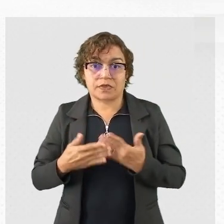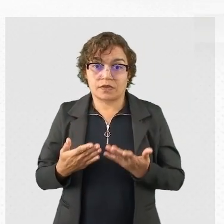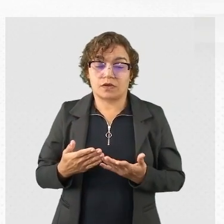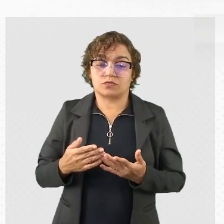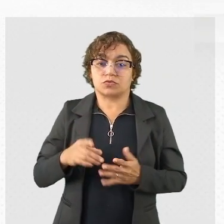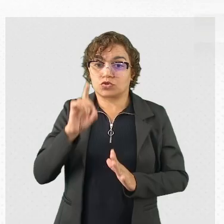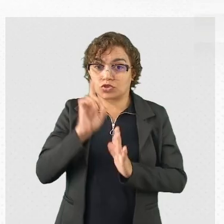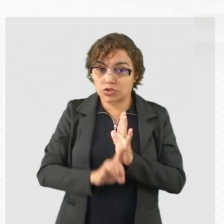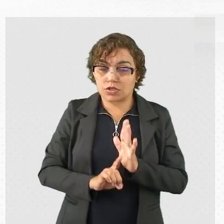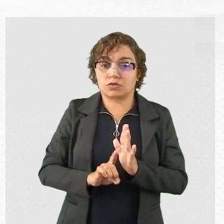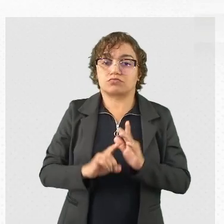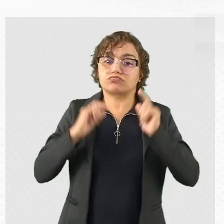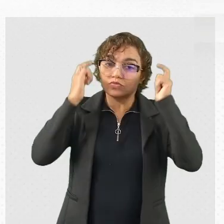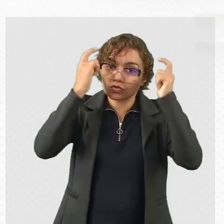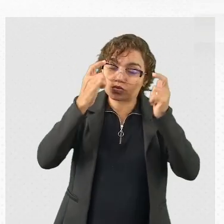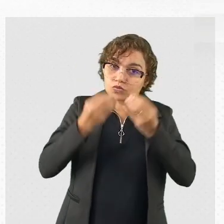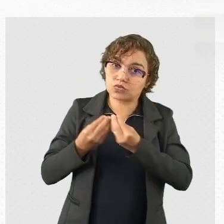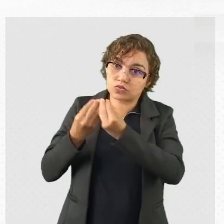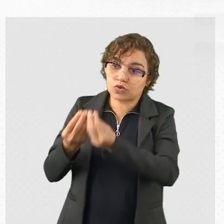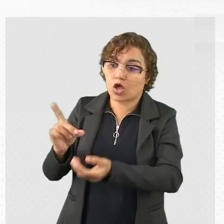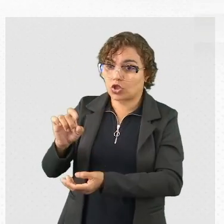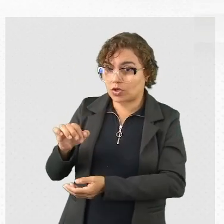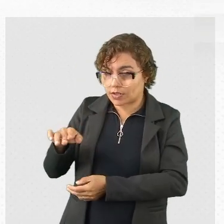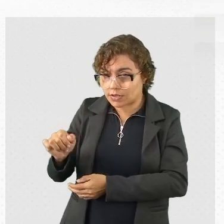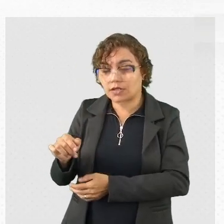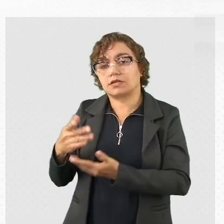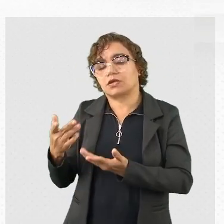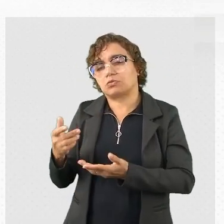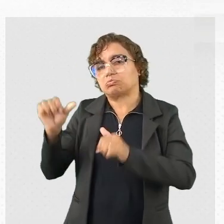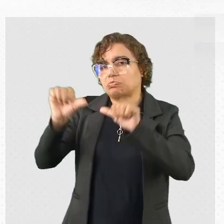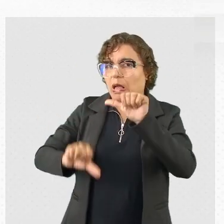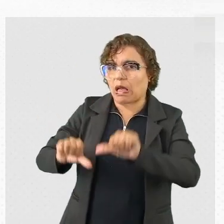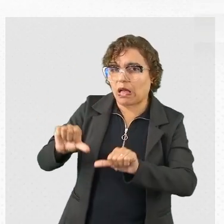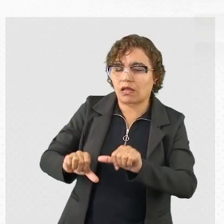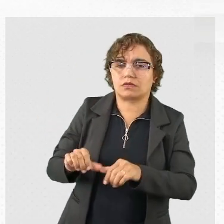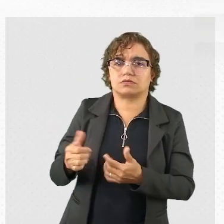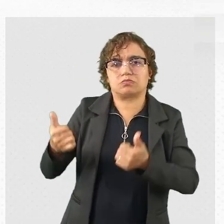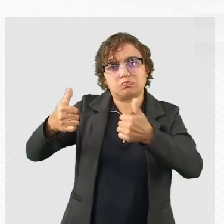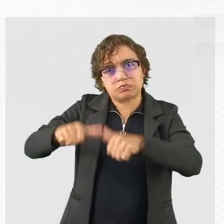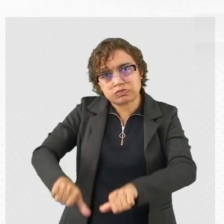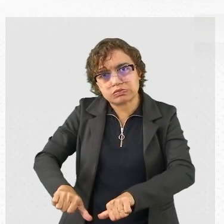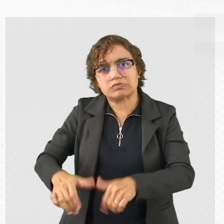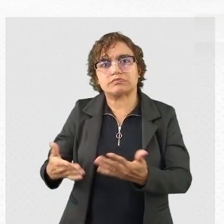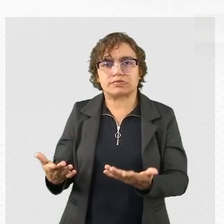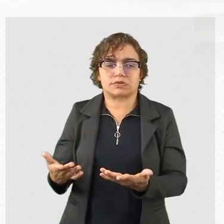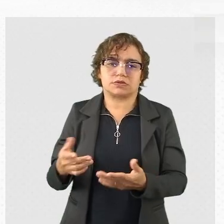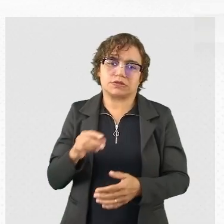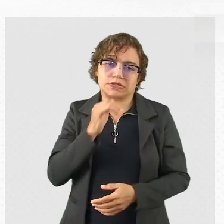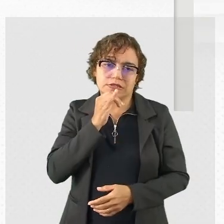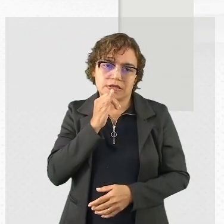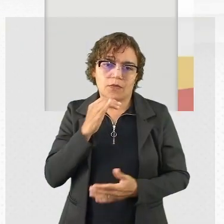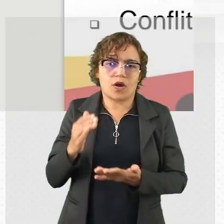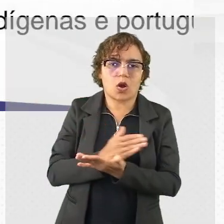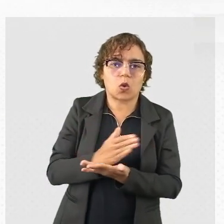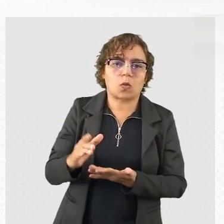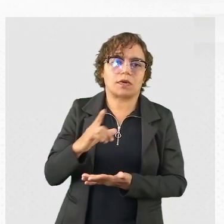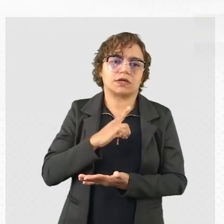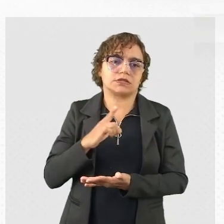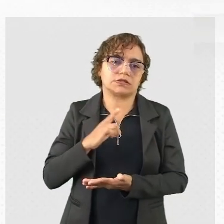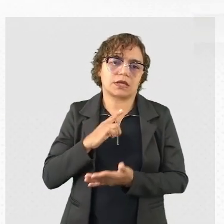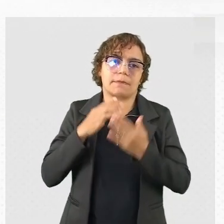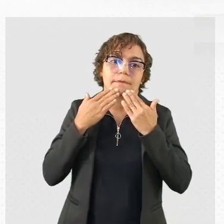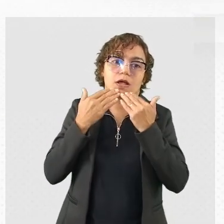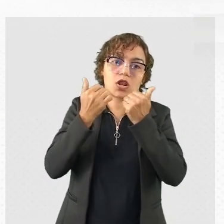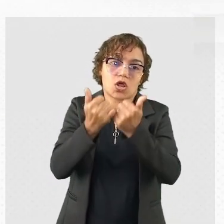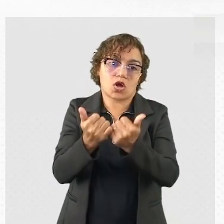direitos concedidos pela coroa aos donatários, a maior parte das capitanias fracassou. Entre as razões, nós temos algumas que vão se